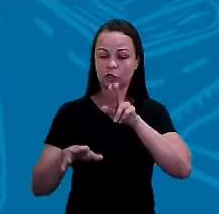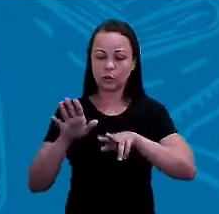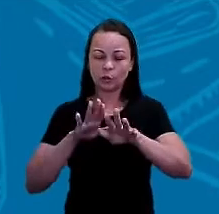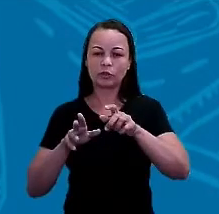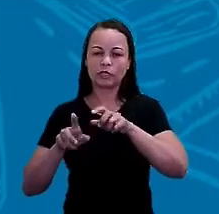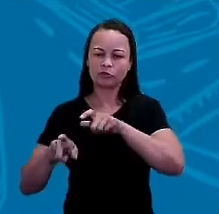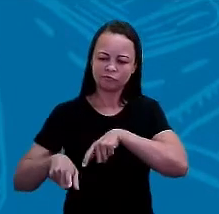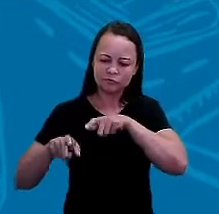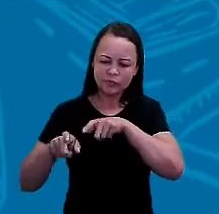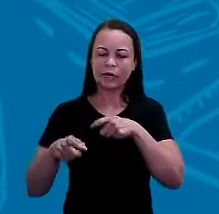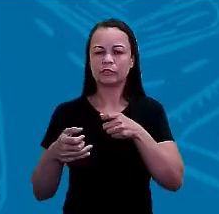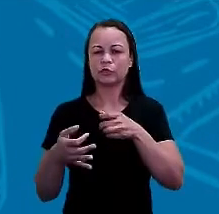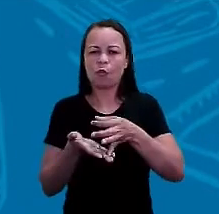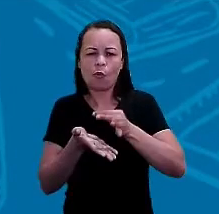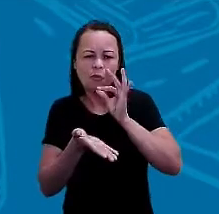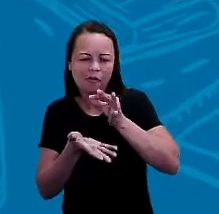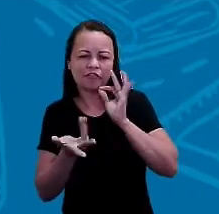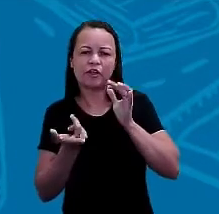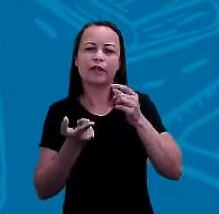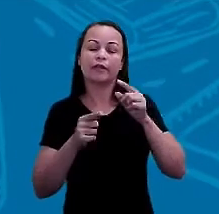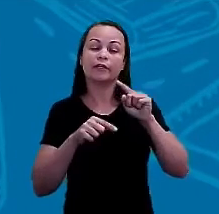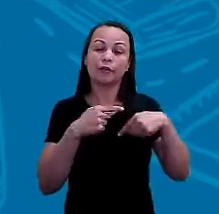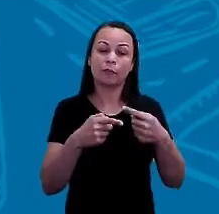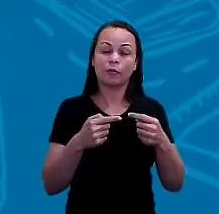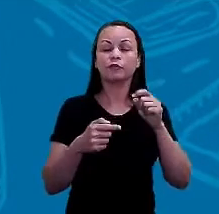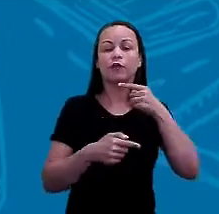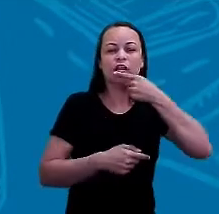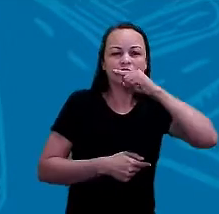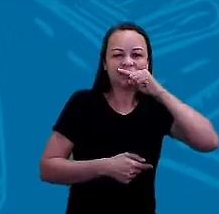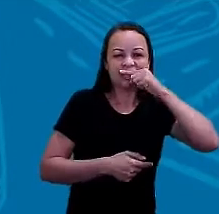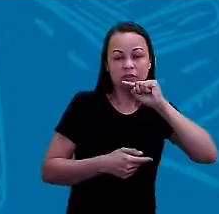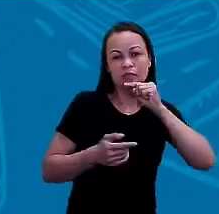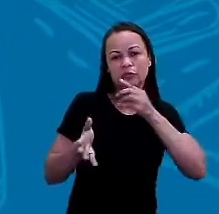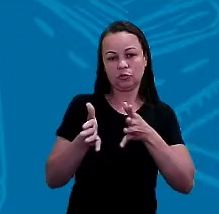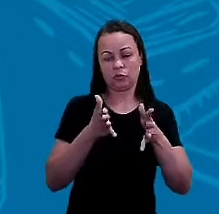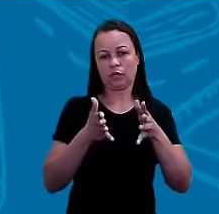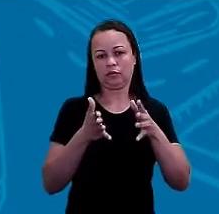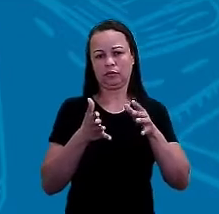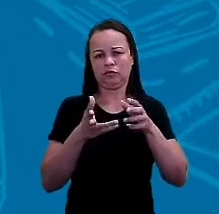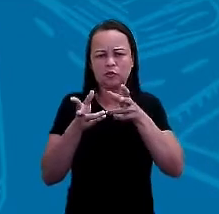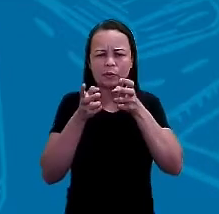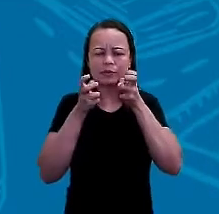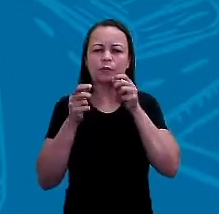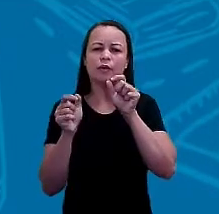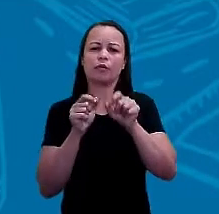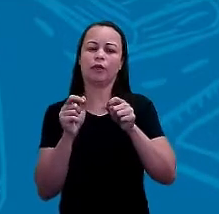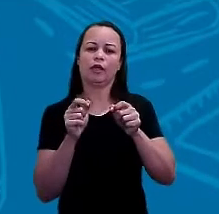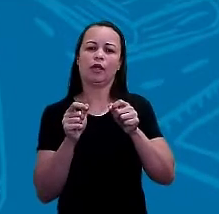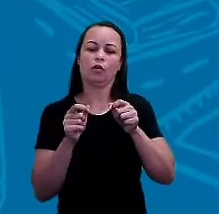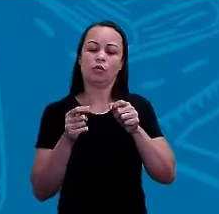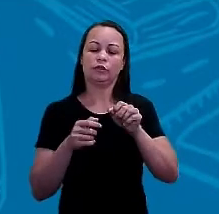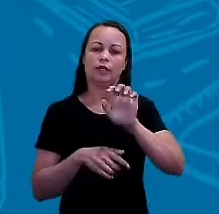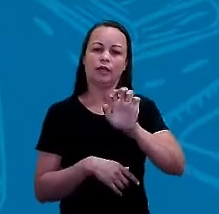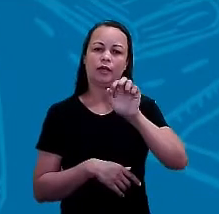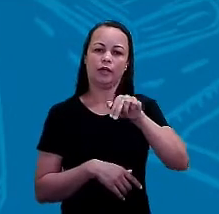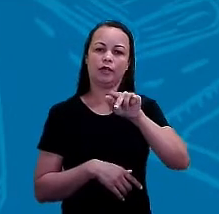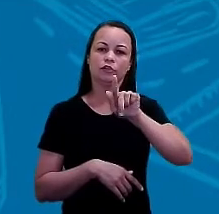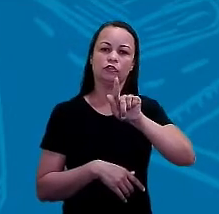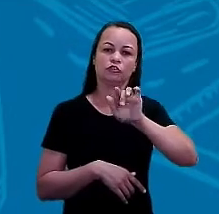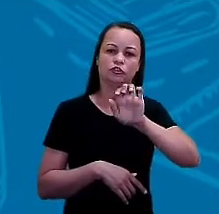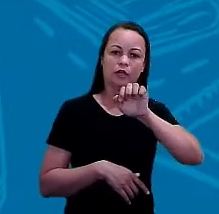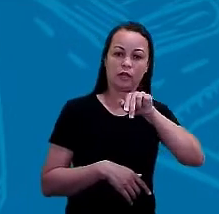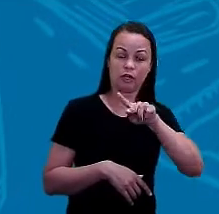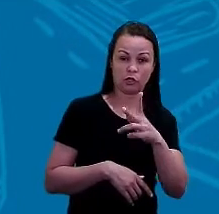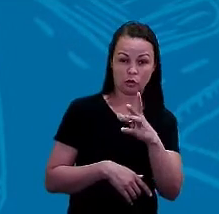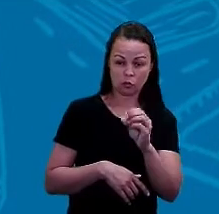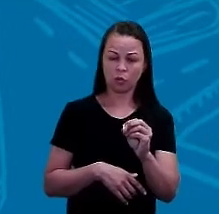até então chegarmos na cana-de-açúcar. Que se vocês forem notar, nossos engenhos, atualmente na cidade, 80% é ocupado